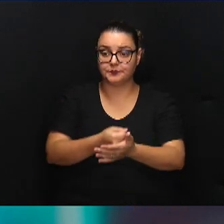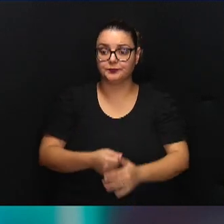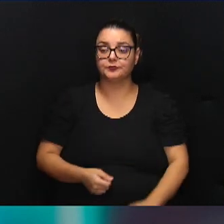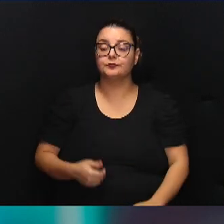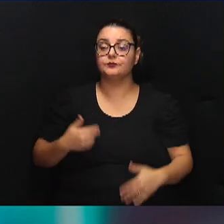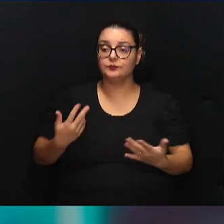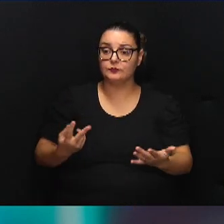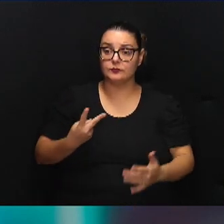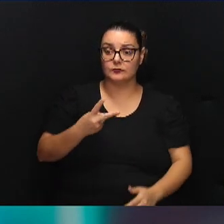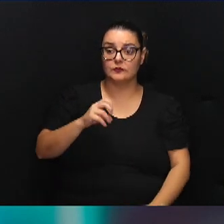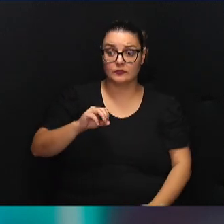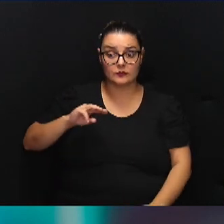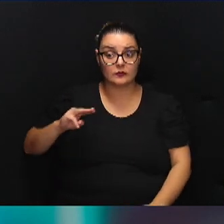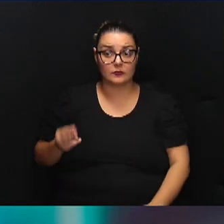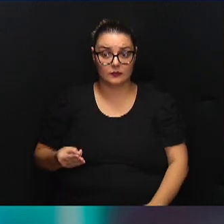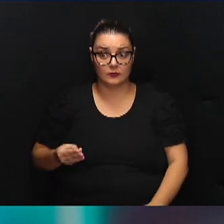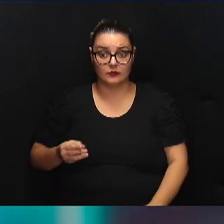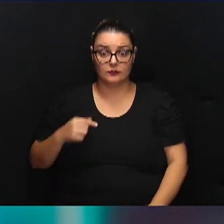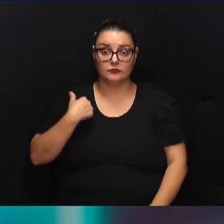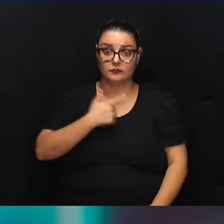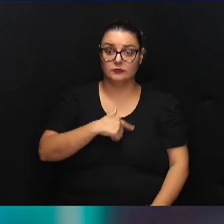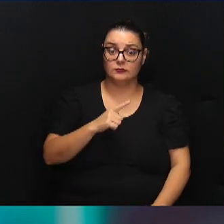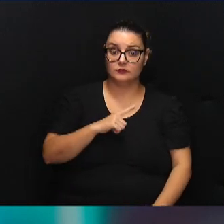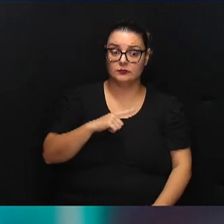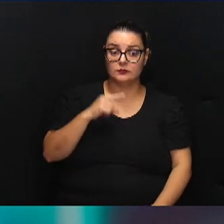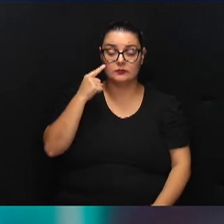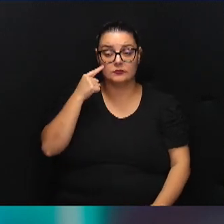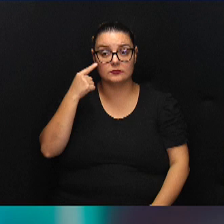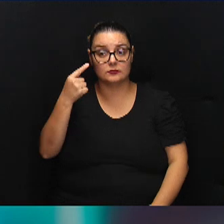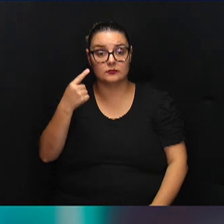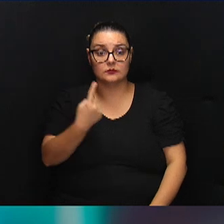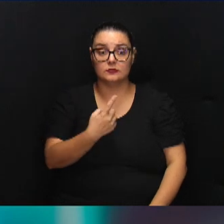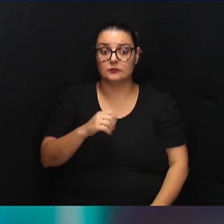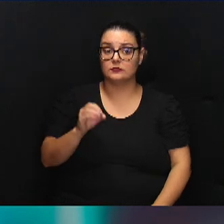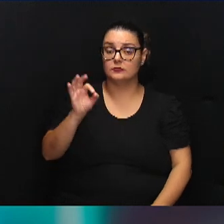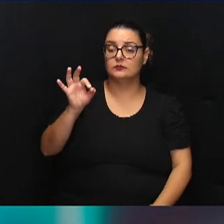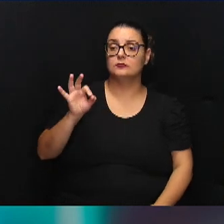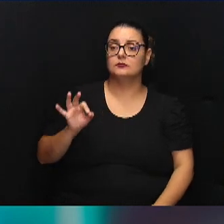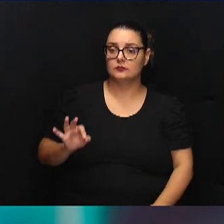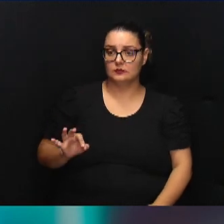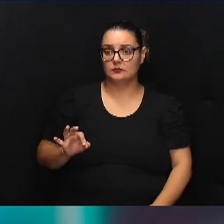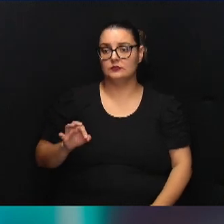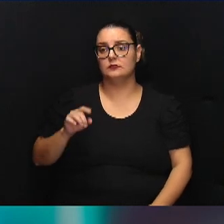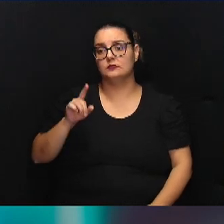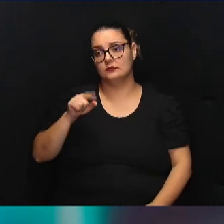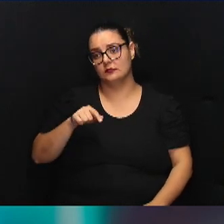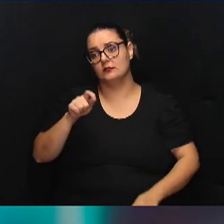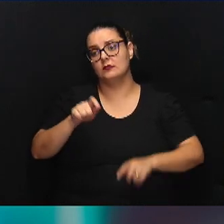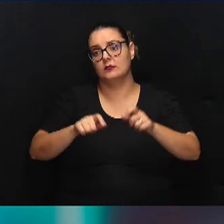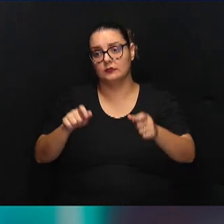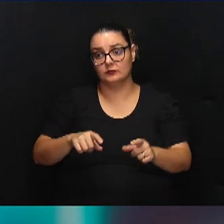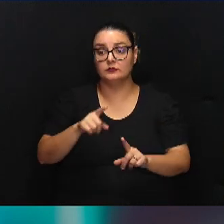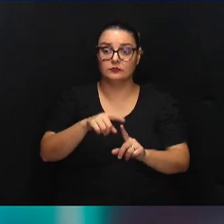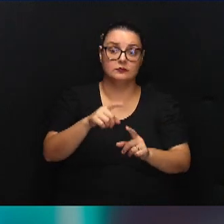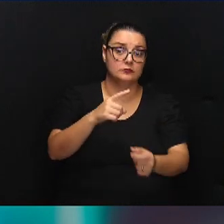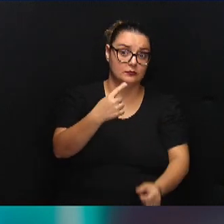desses 20 milhões, a gente tem uma estimativa de que 10% são de pessoas com diabetes tipo